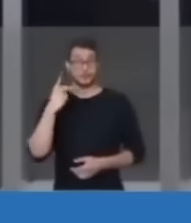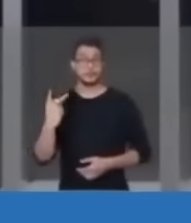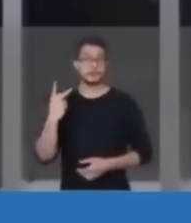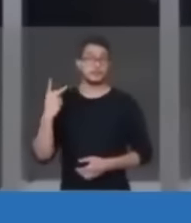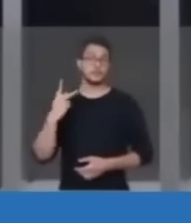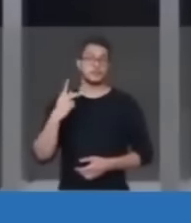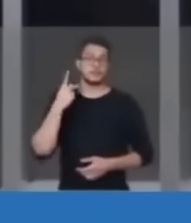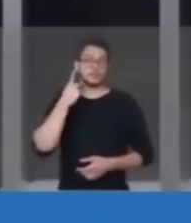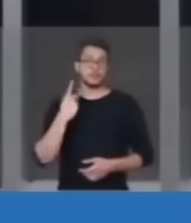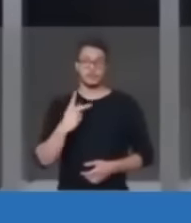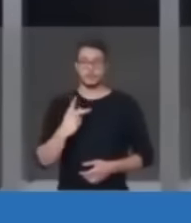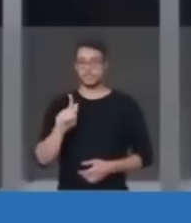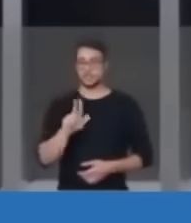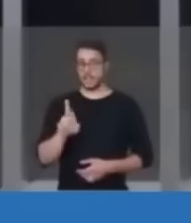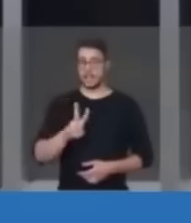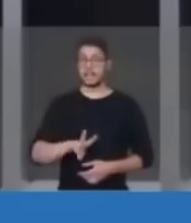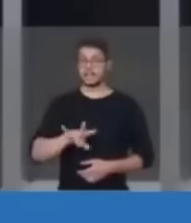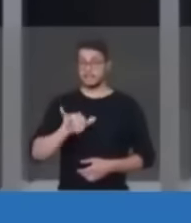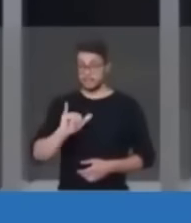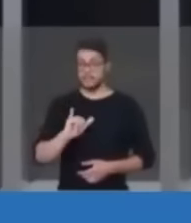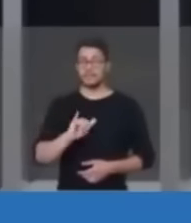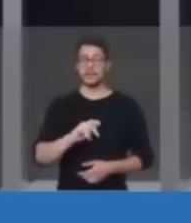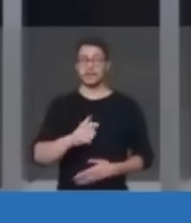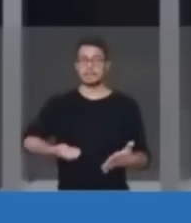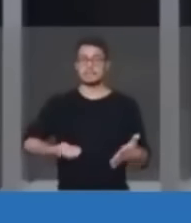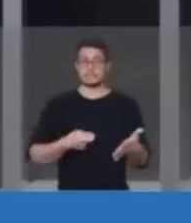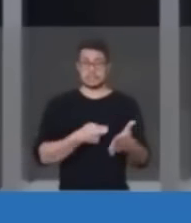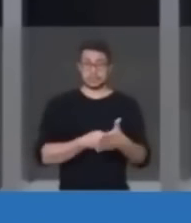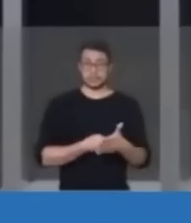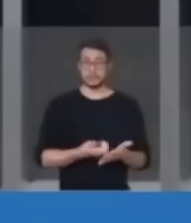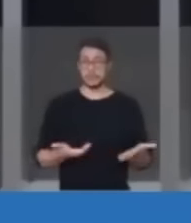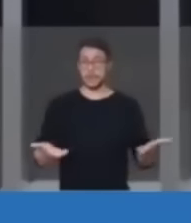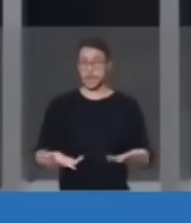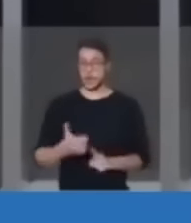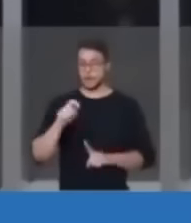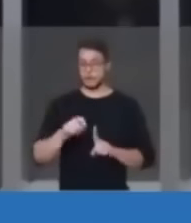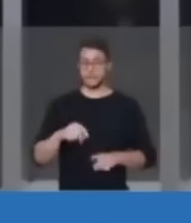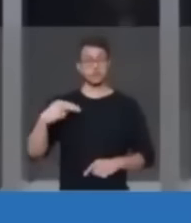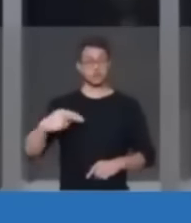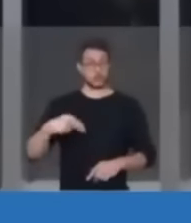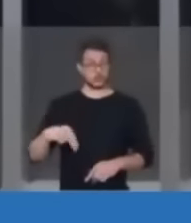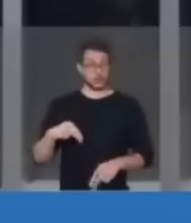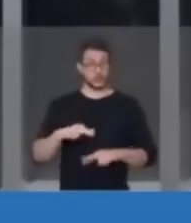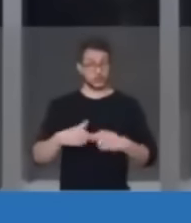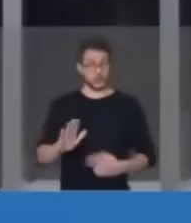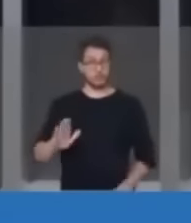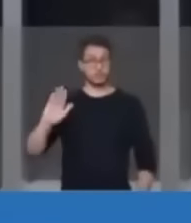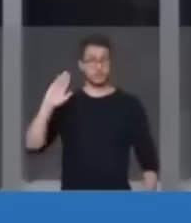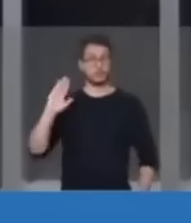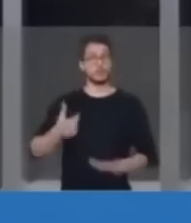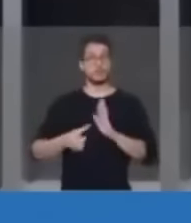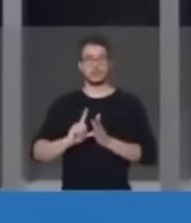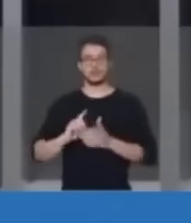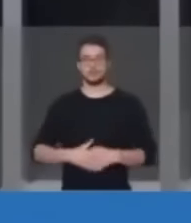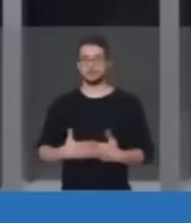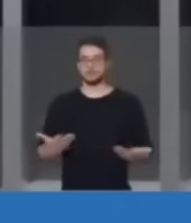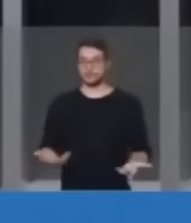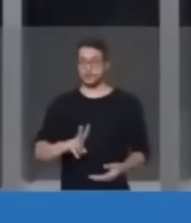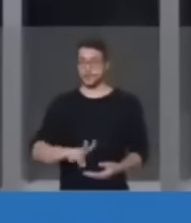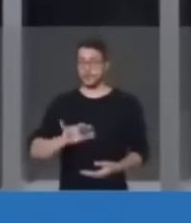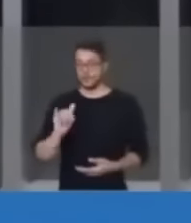prometeu pós eleições e provavelmente vai fazer agora no mês de novembro bolsonaro será indiciado por tentativa